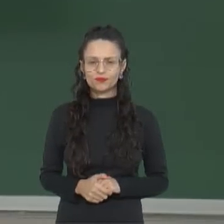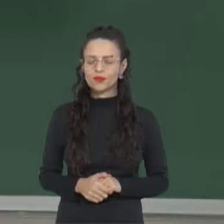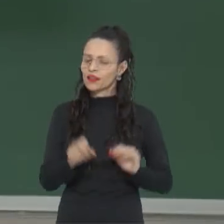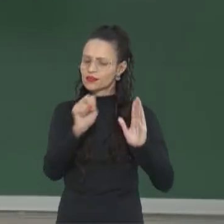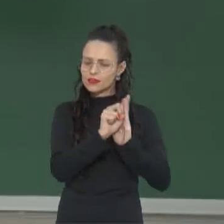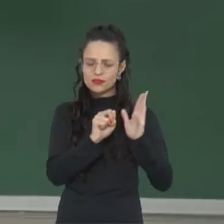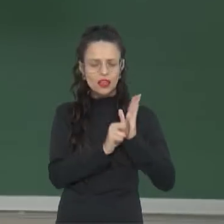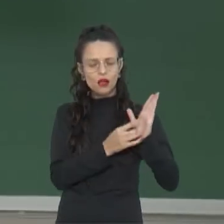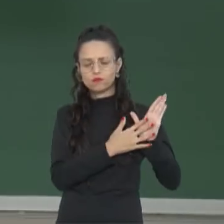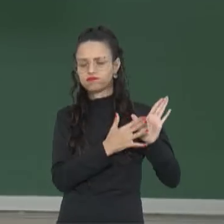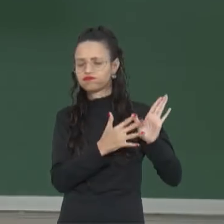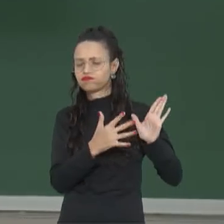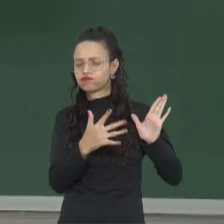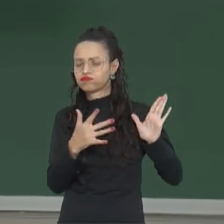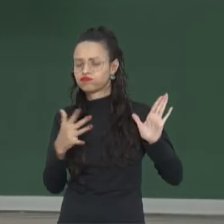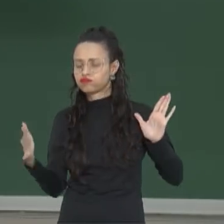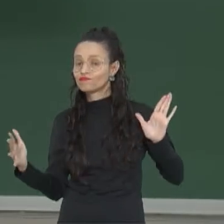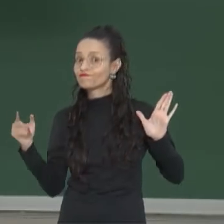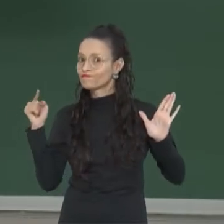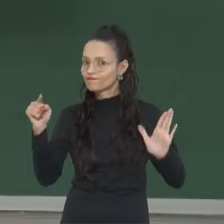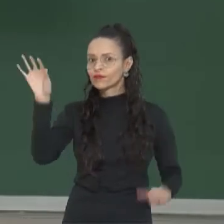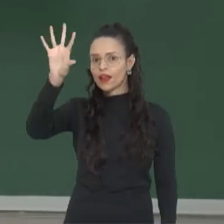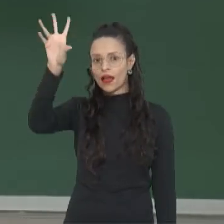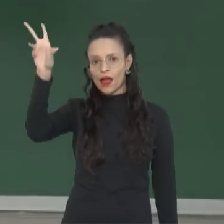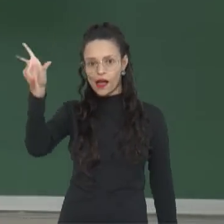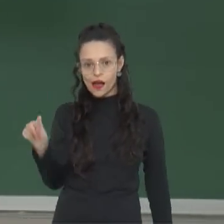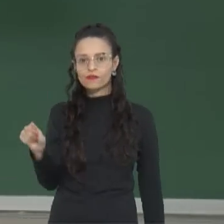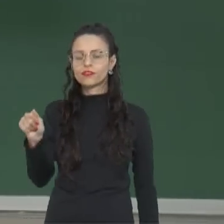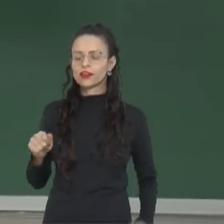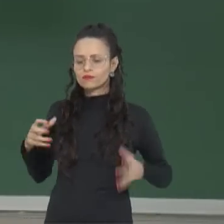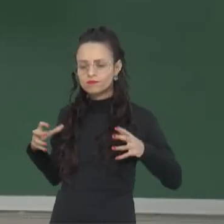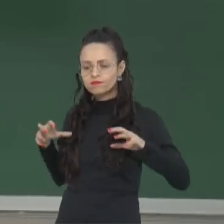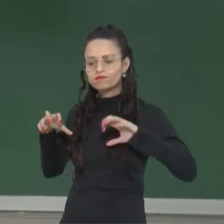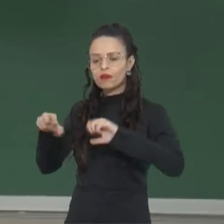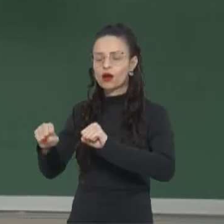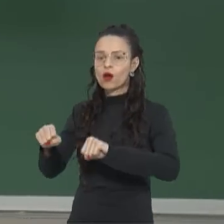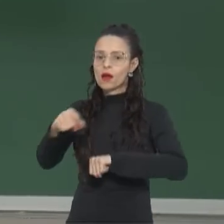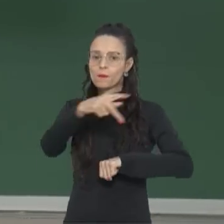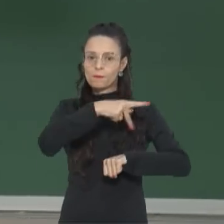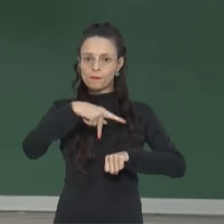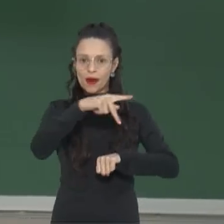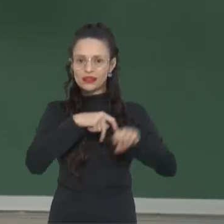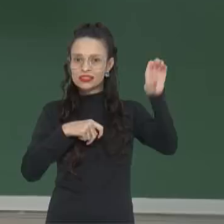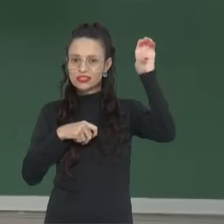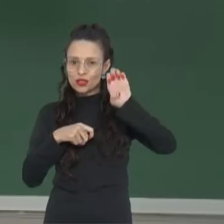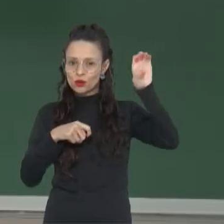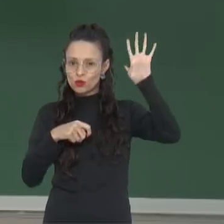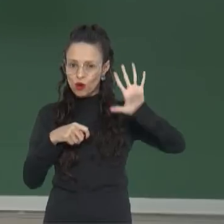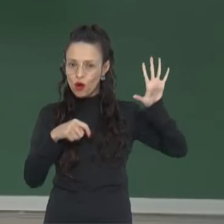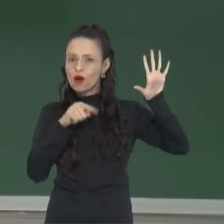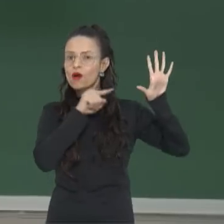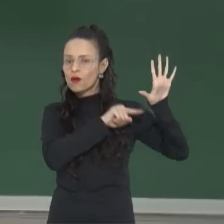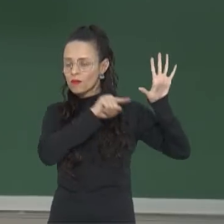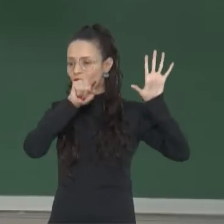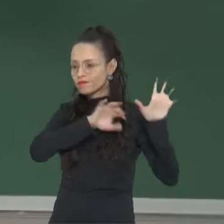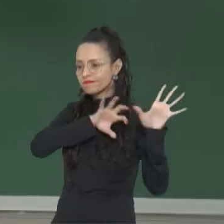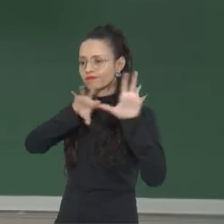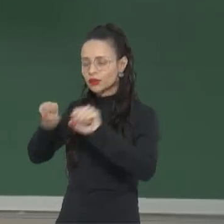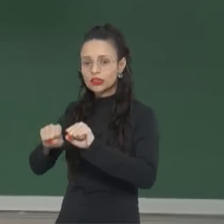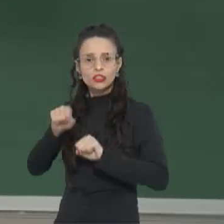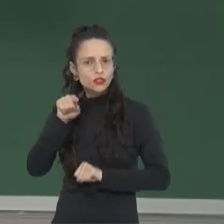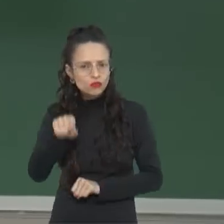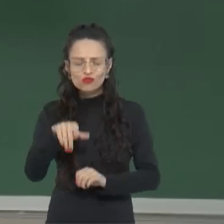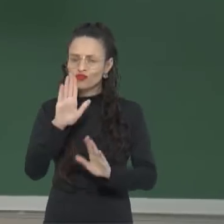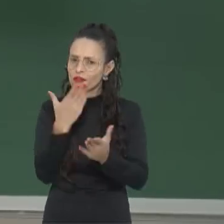o continente africano foi dominado por países europeus. A gente falou disso, você está estudando isso desde o final do